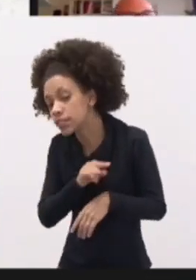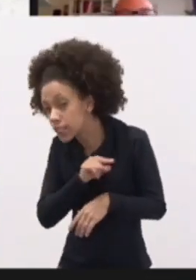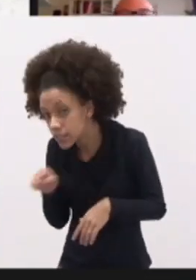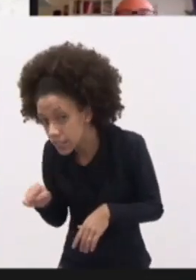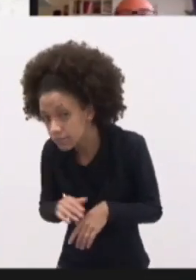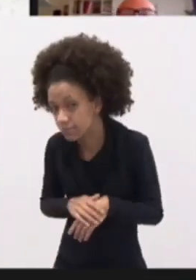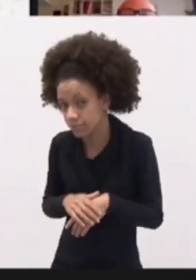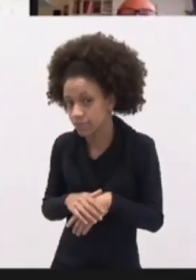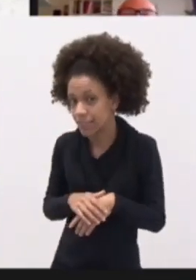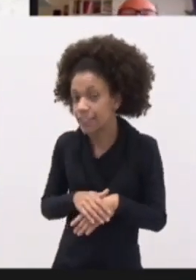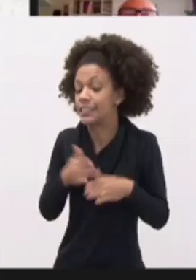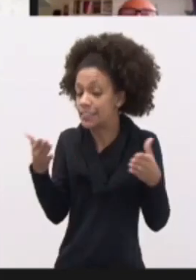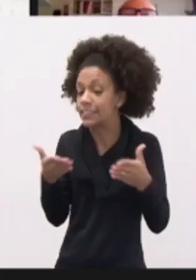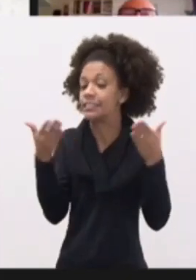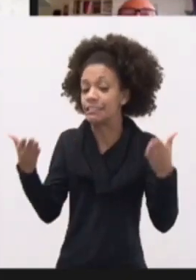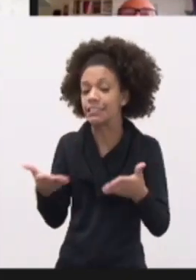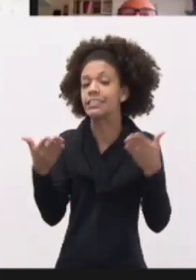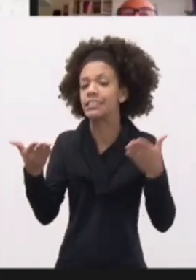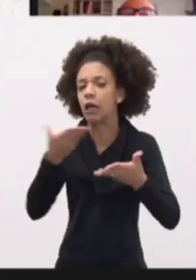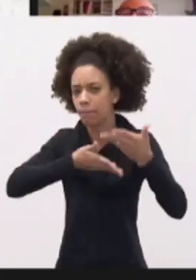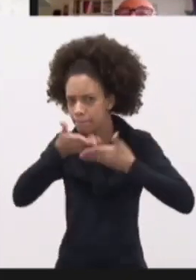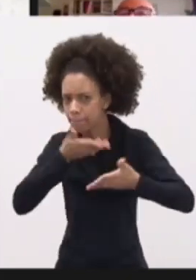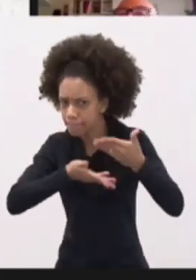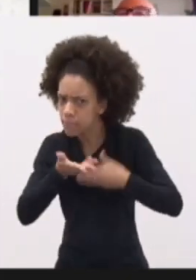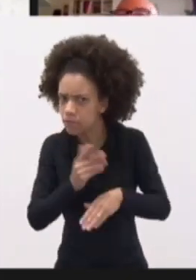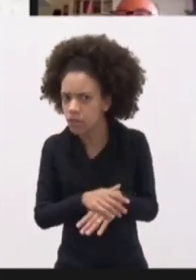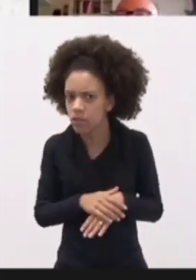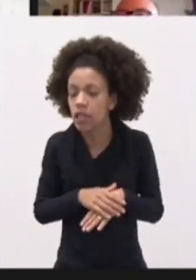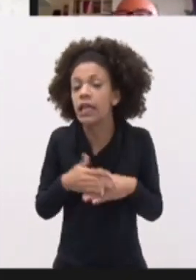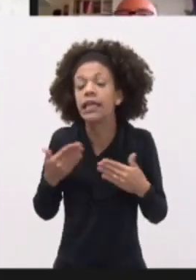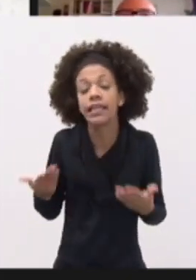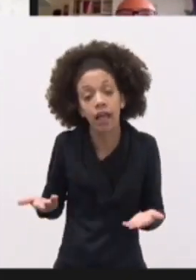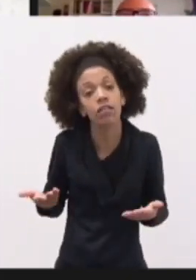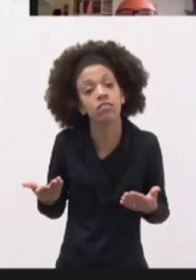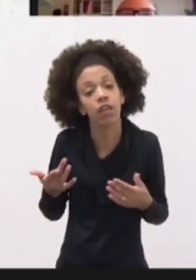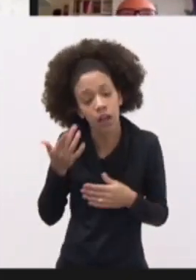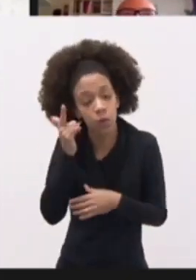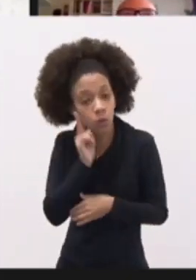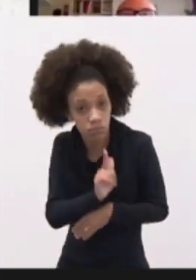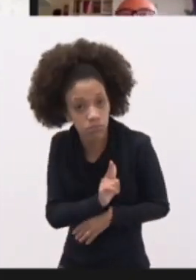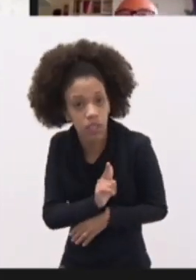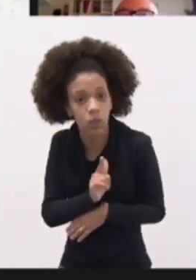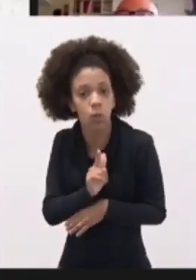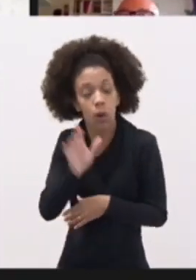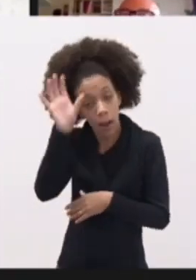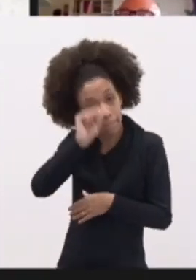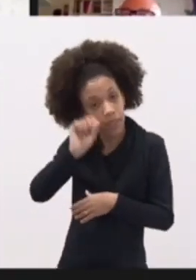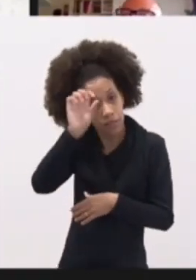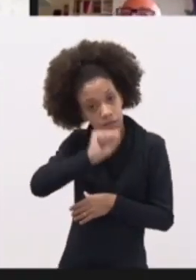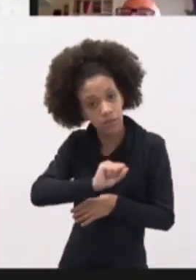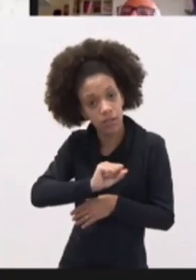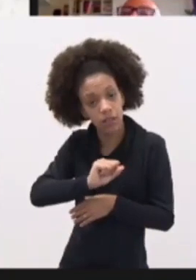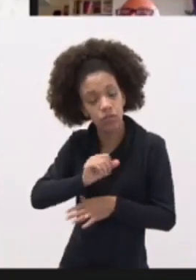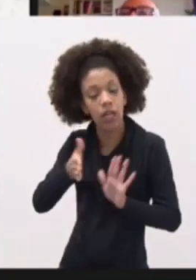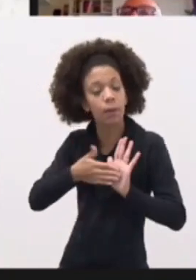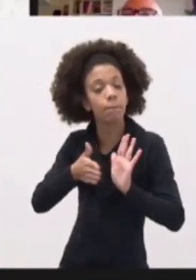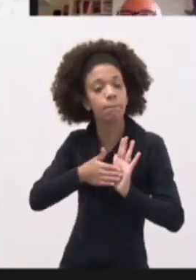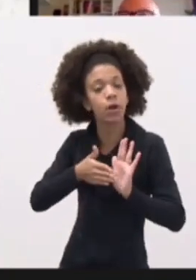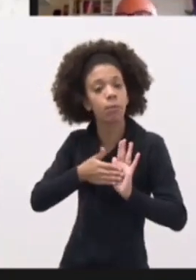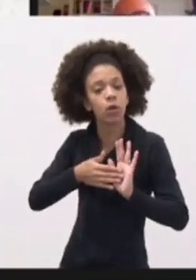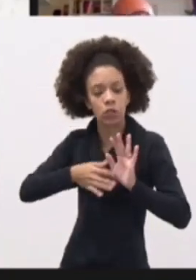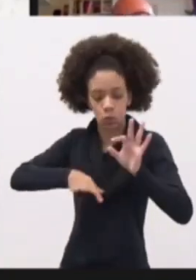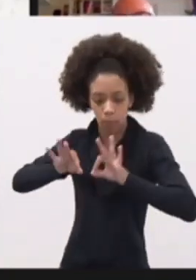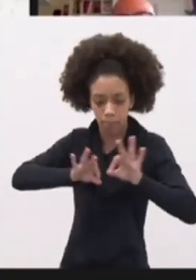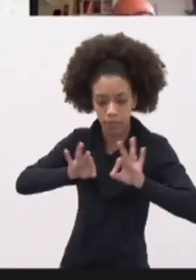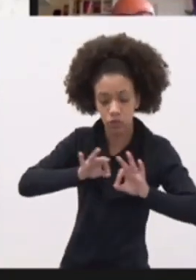para vocês falarem comigo. E com isso movimentou as aprendizagens que ele se propôs quando planejou a aula